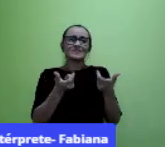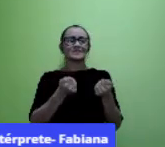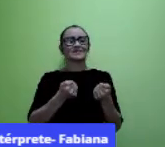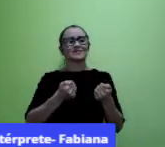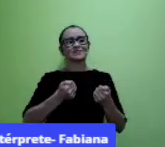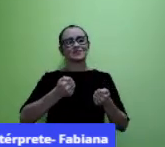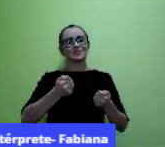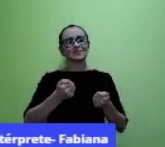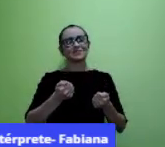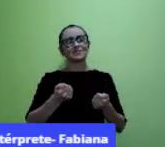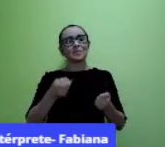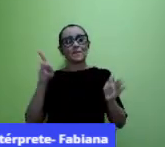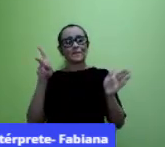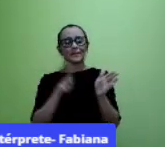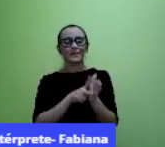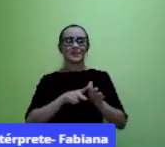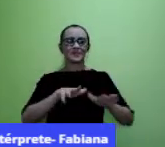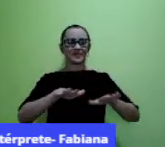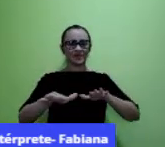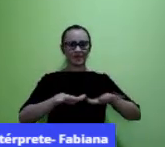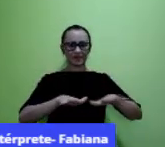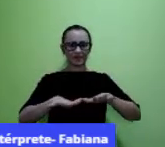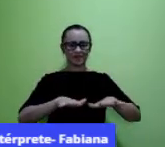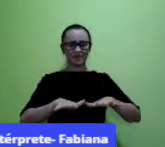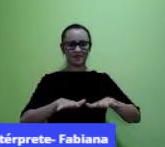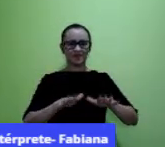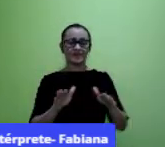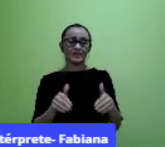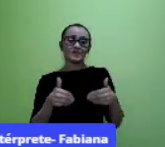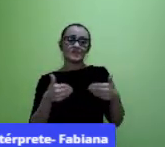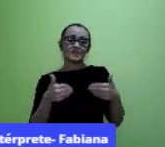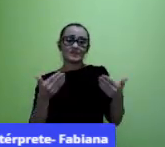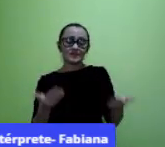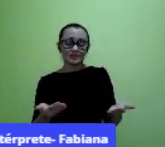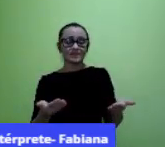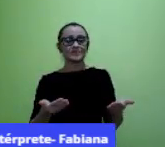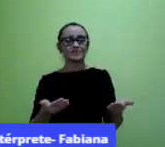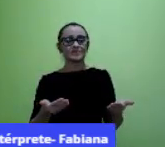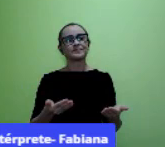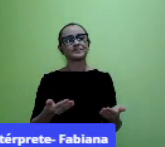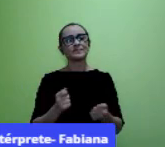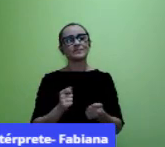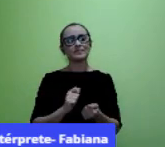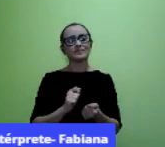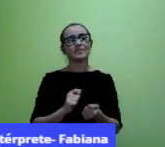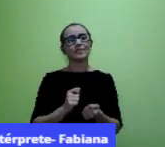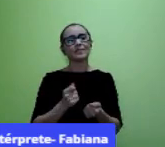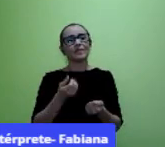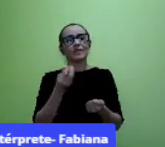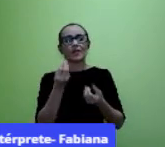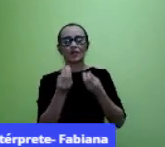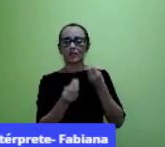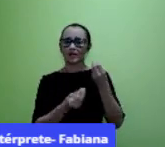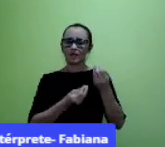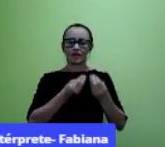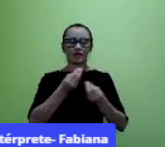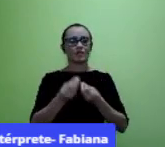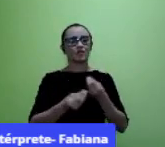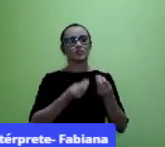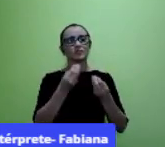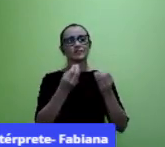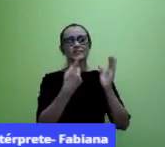movimento. Então, nesse sentido, a nossa problematização é o quê? Como que nós vamos